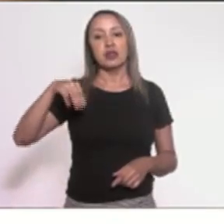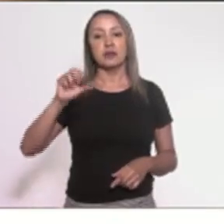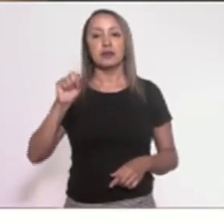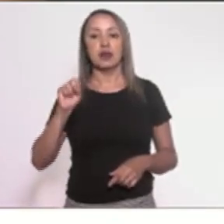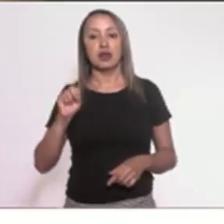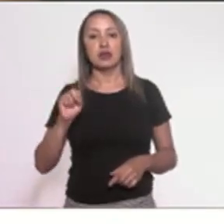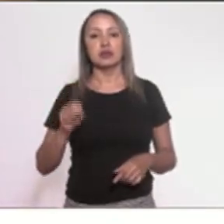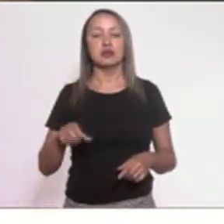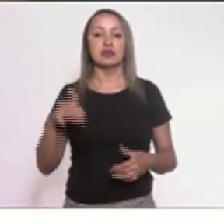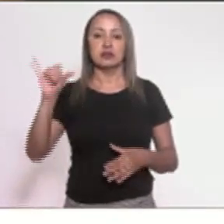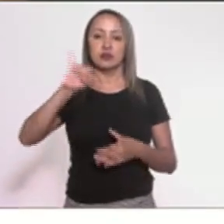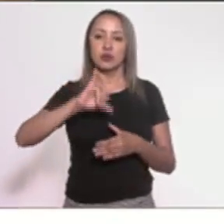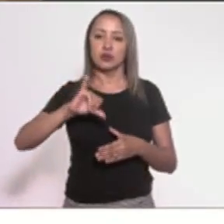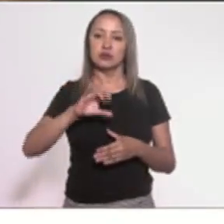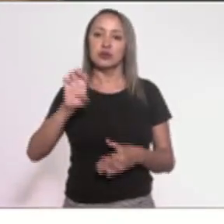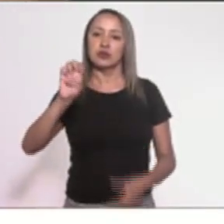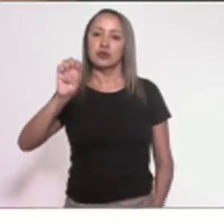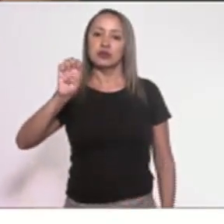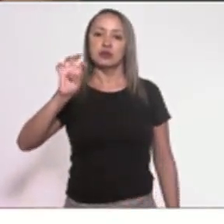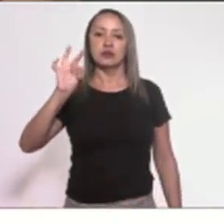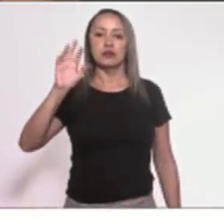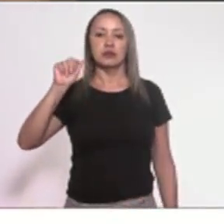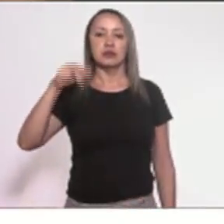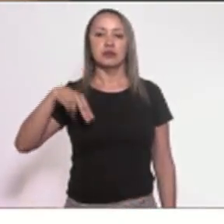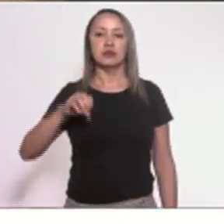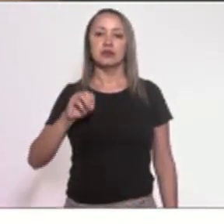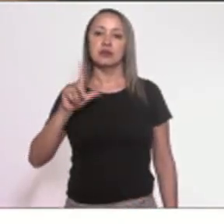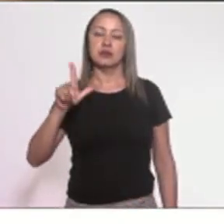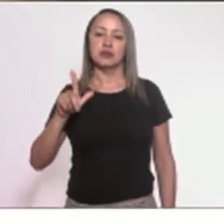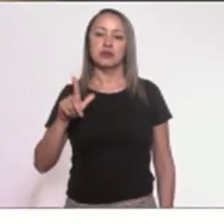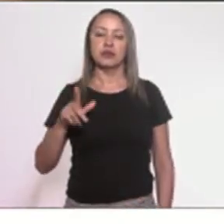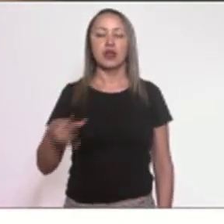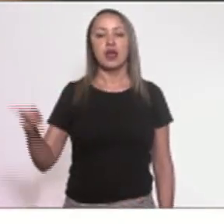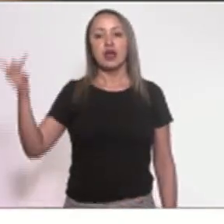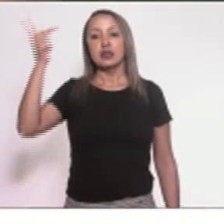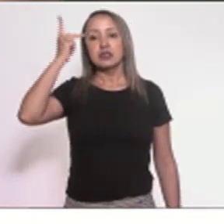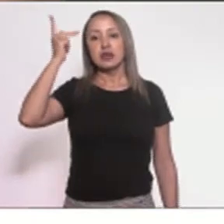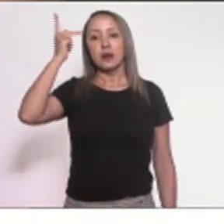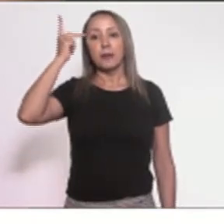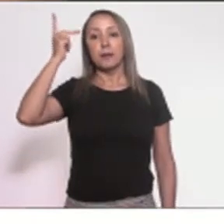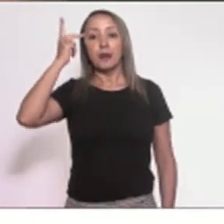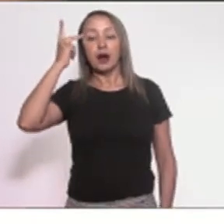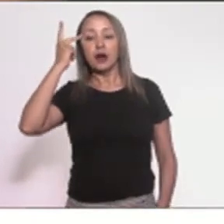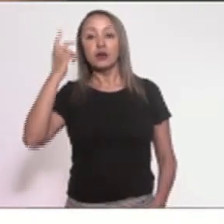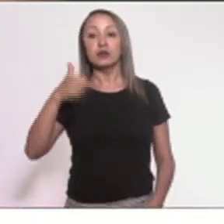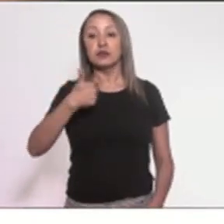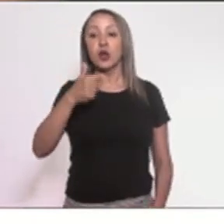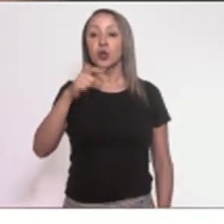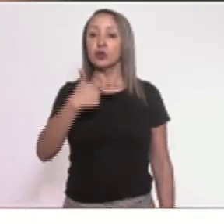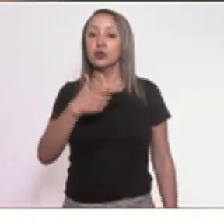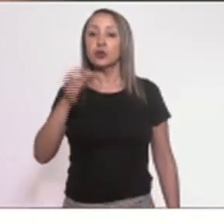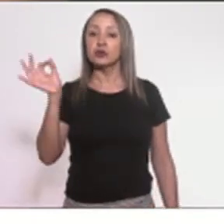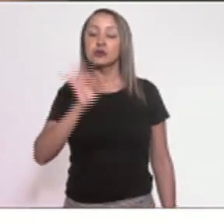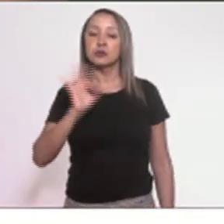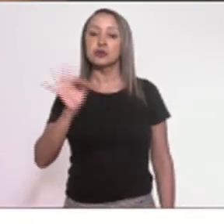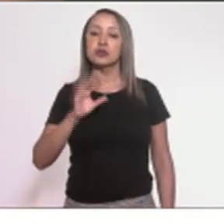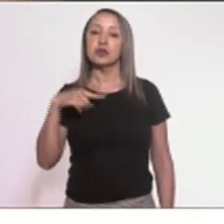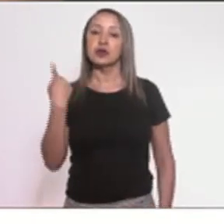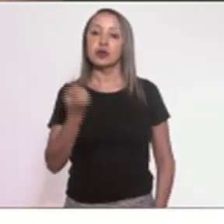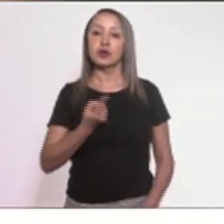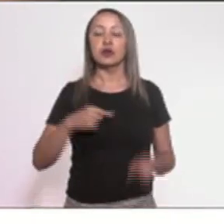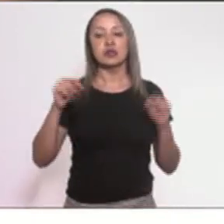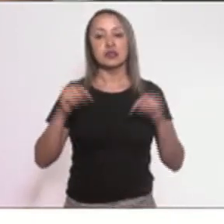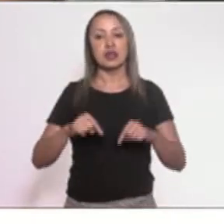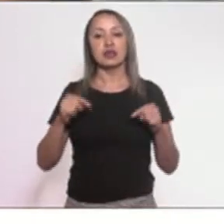o ICMS no combustível etanol. São Paulo é 12%. Então, o que que acontece? Se nós aqui, se